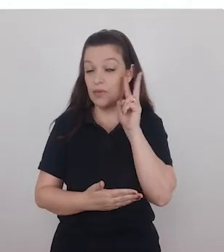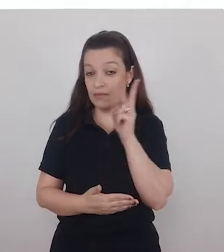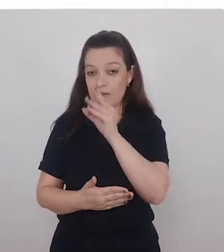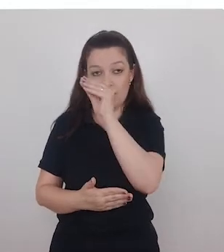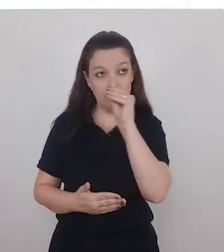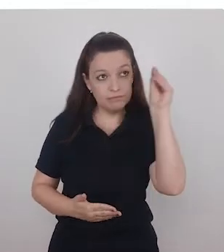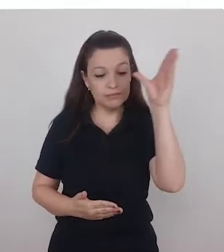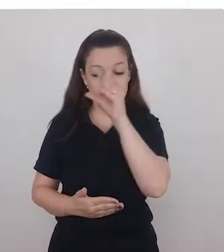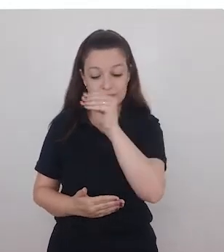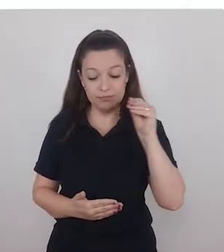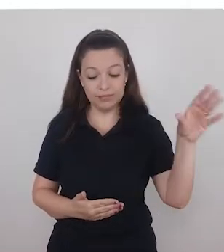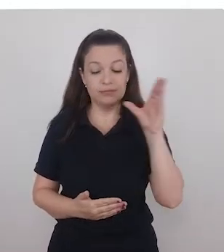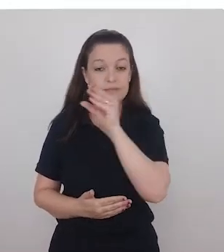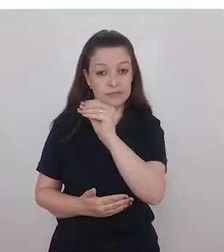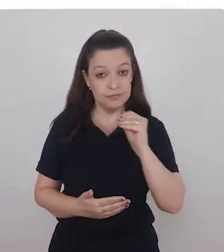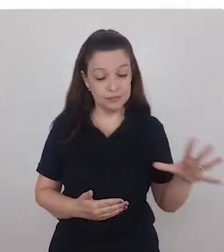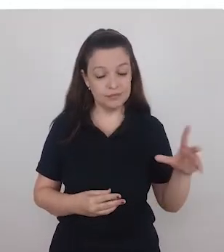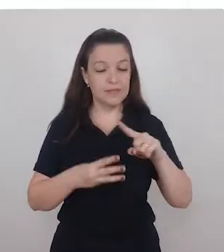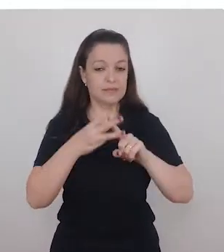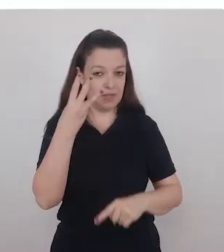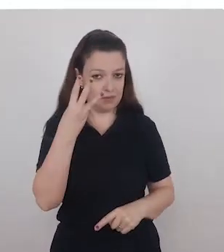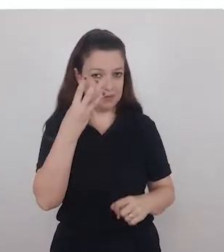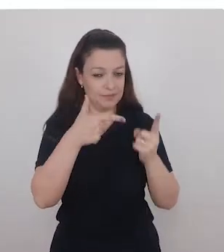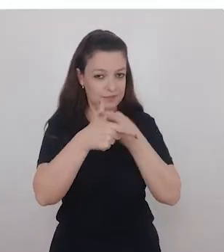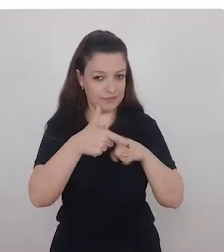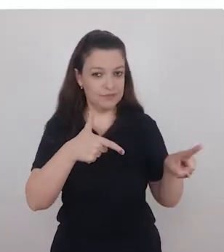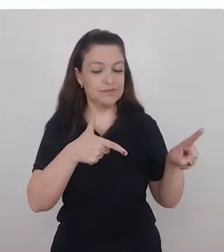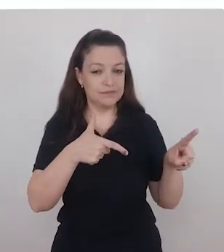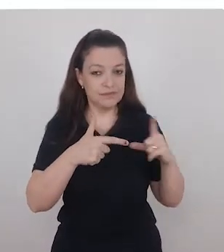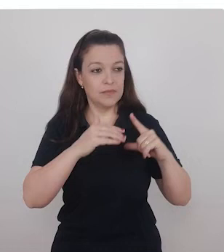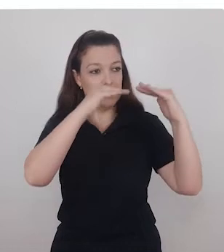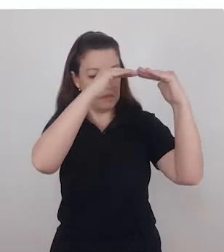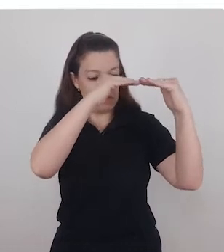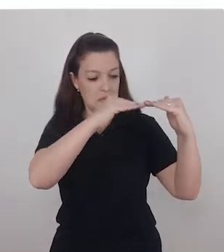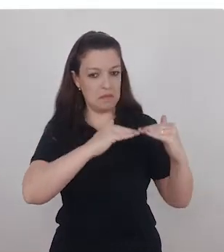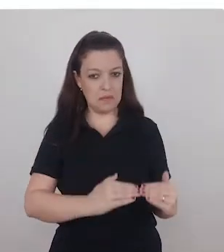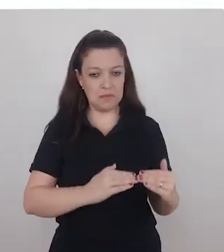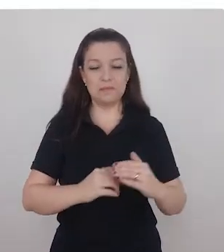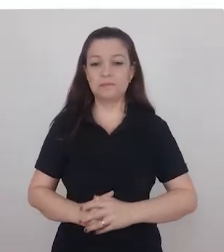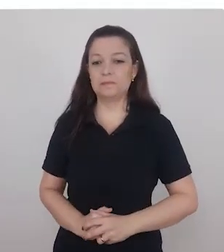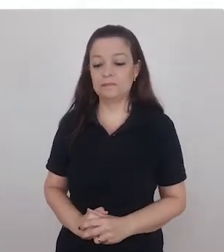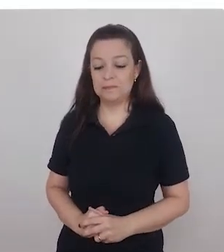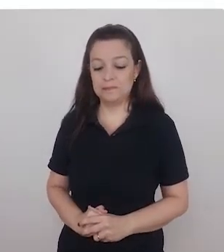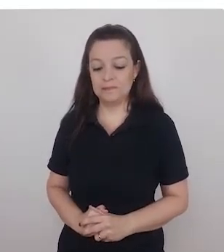Vamos separar eles, então, em 3 prateleiras, dividido, então, por 3.